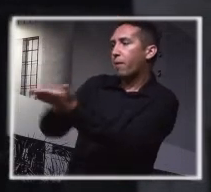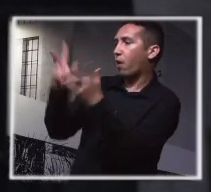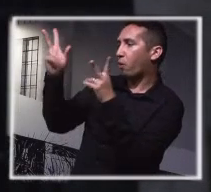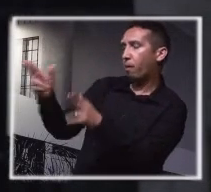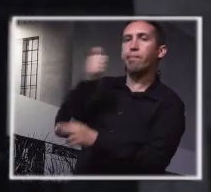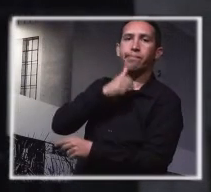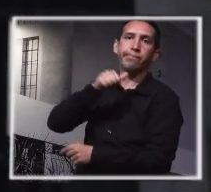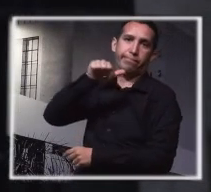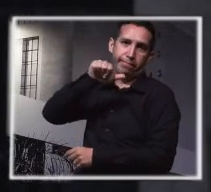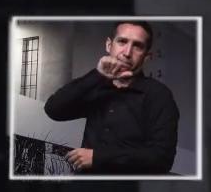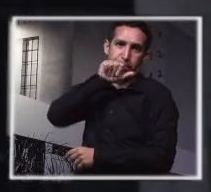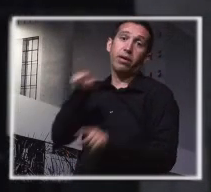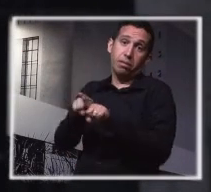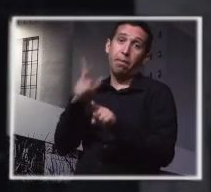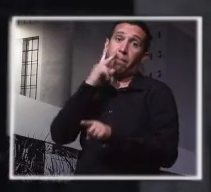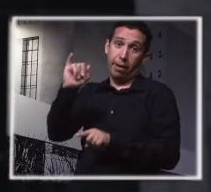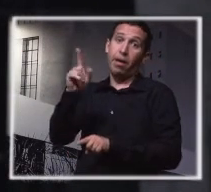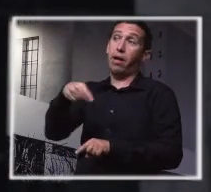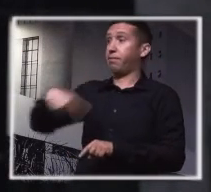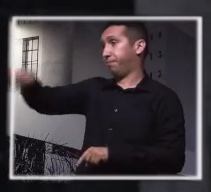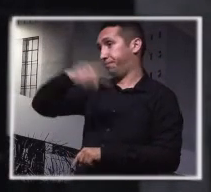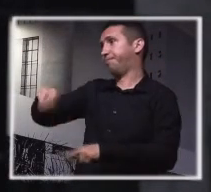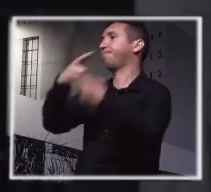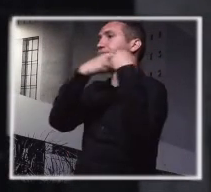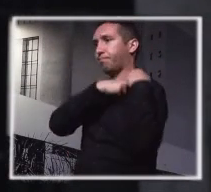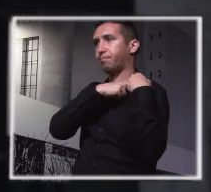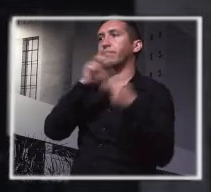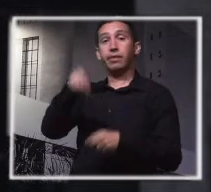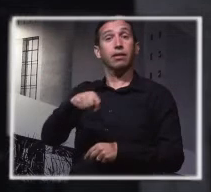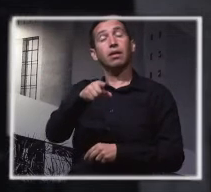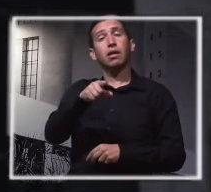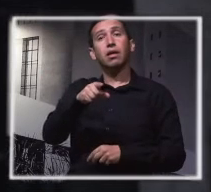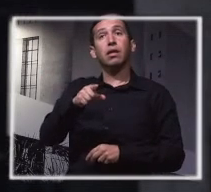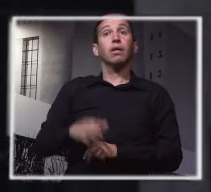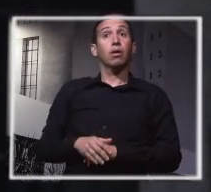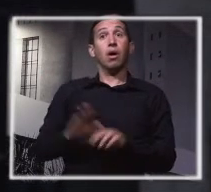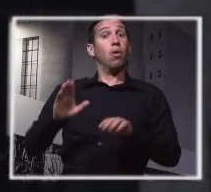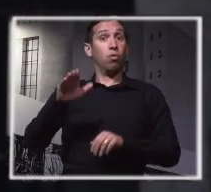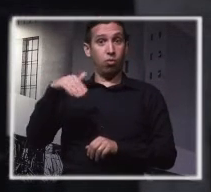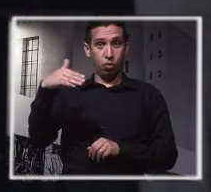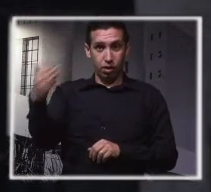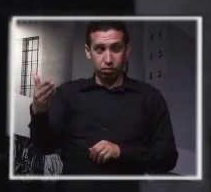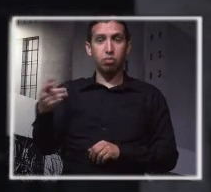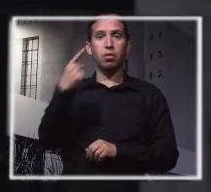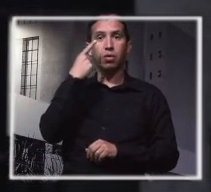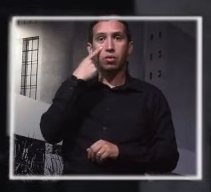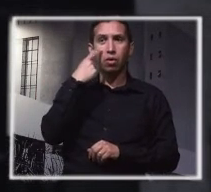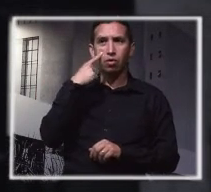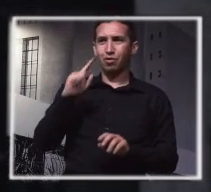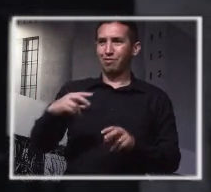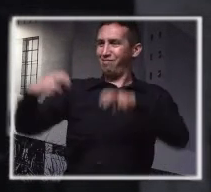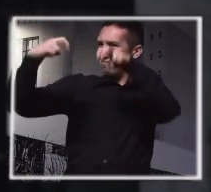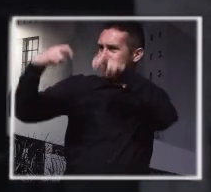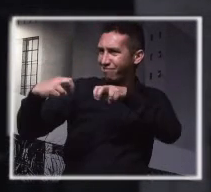pais. Somos todos responsáveis por essa realidade. Quando da realização das sessões de